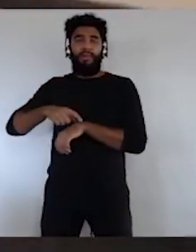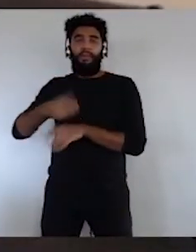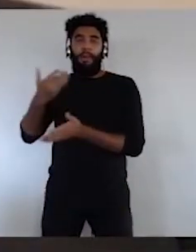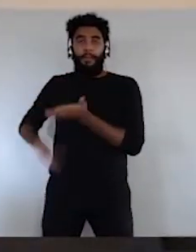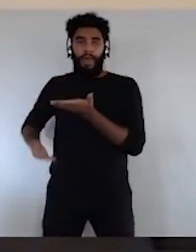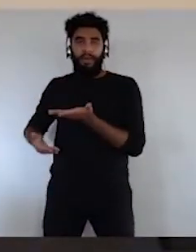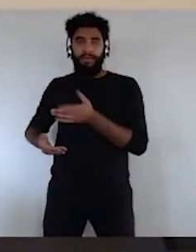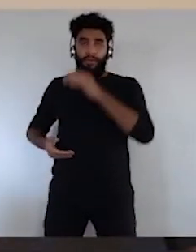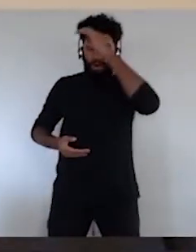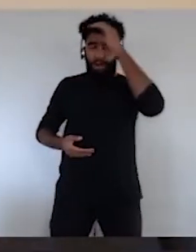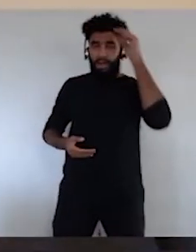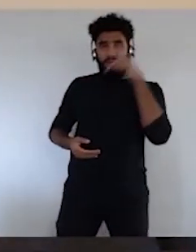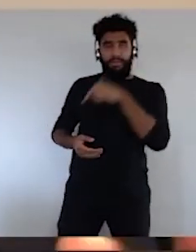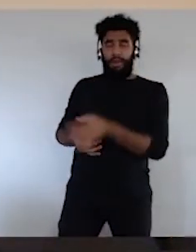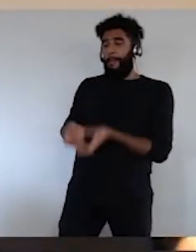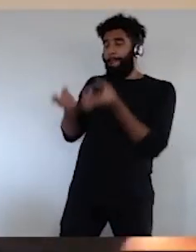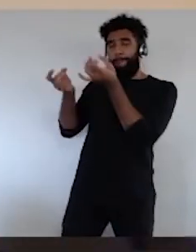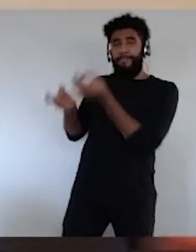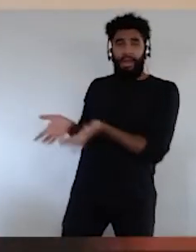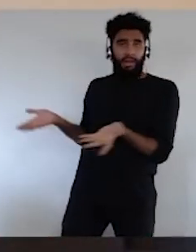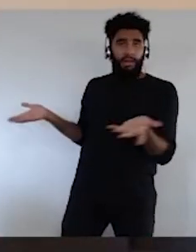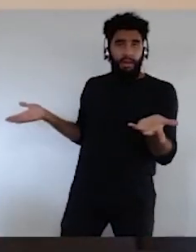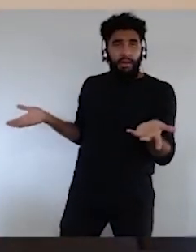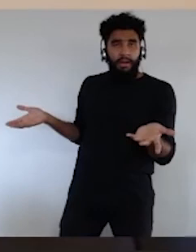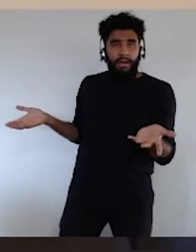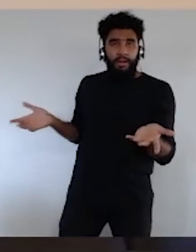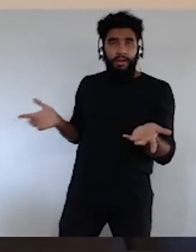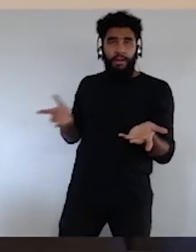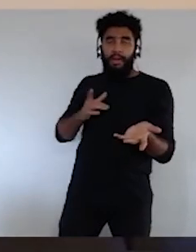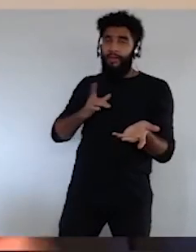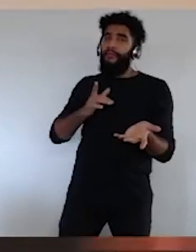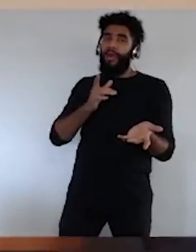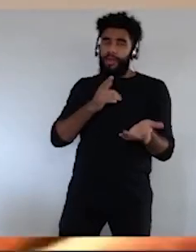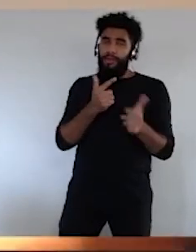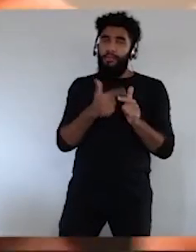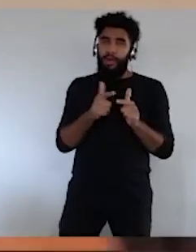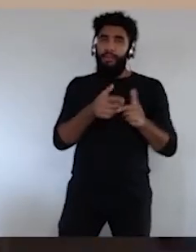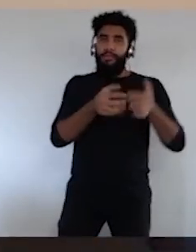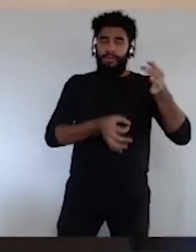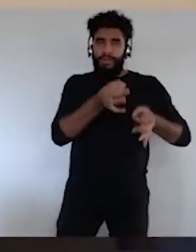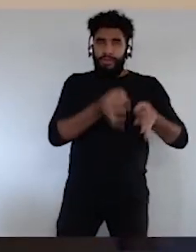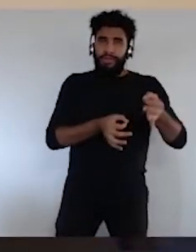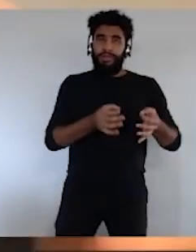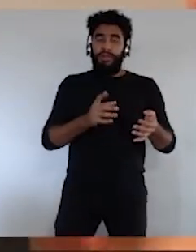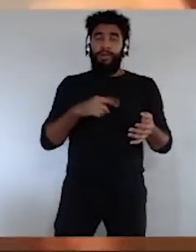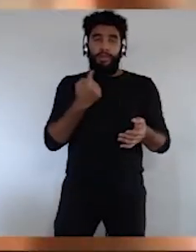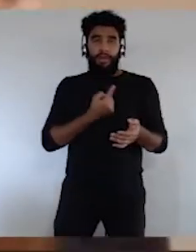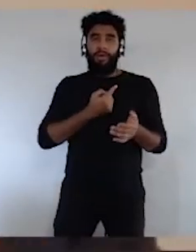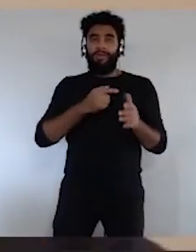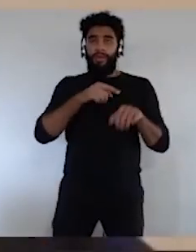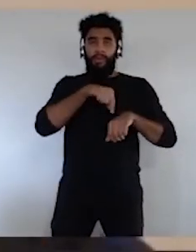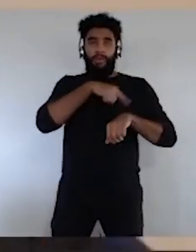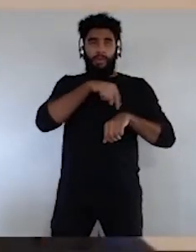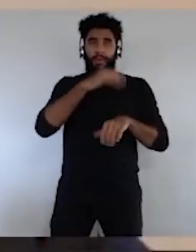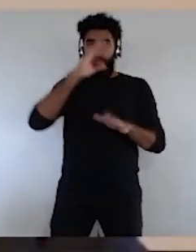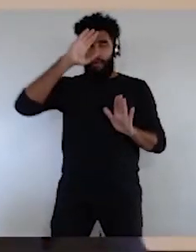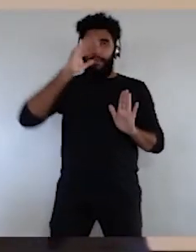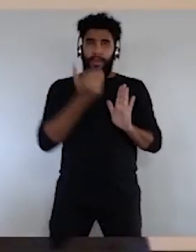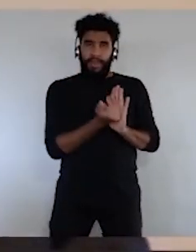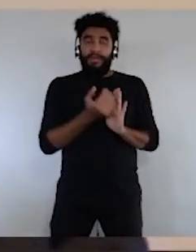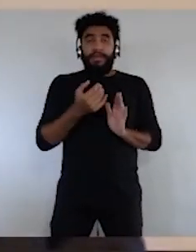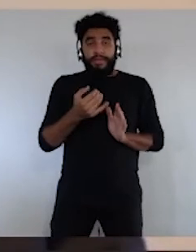uniformização e de tudo aquilo que fosse interpretação infraconstitucional, deixar para o Supremo só a questão constitucional, que é outro problema que